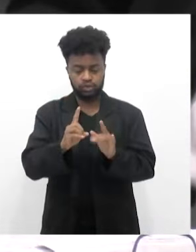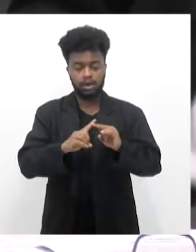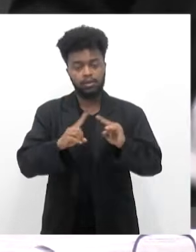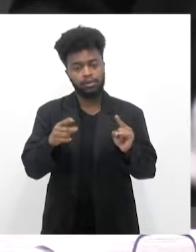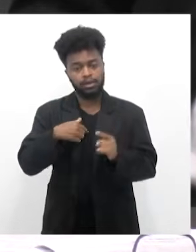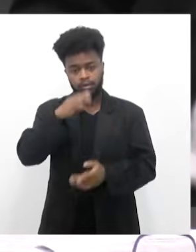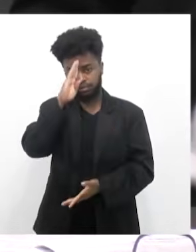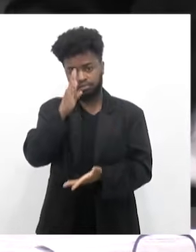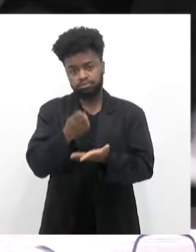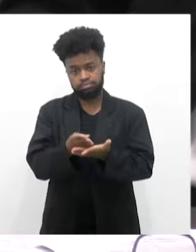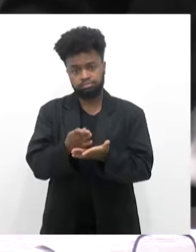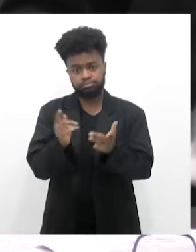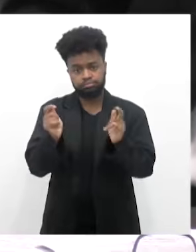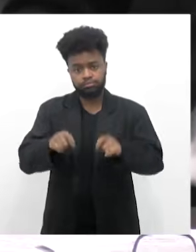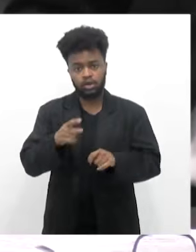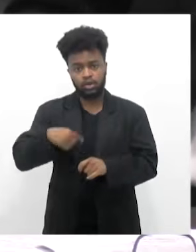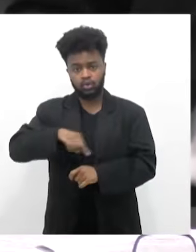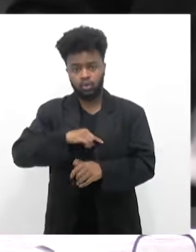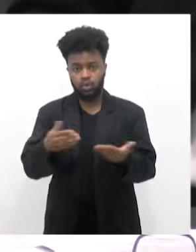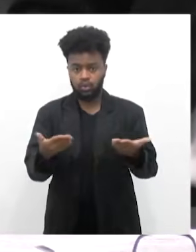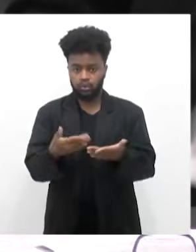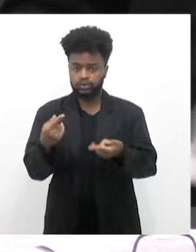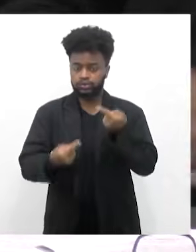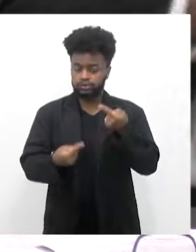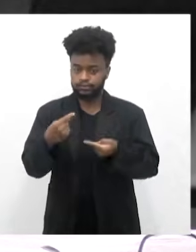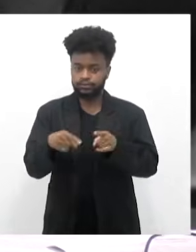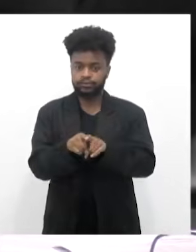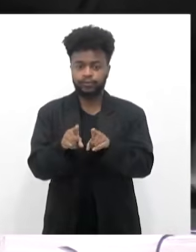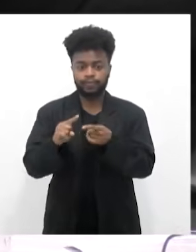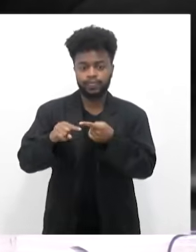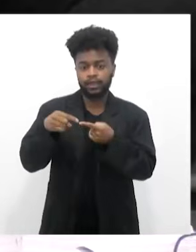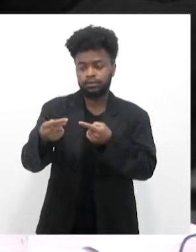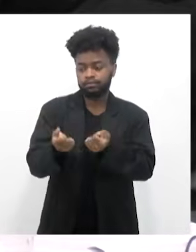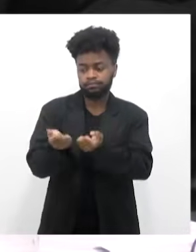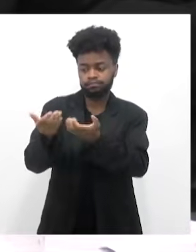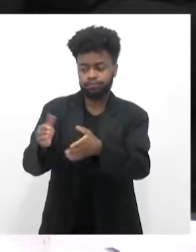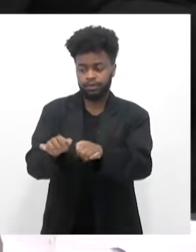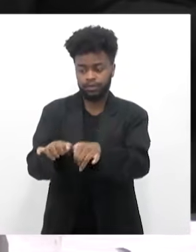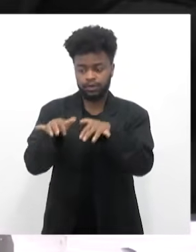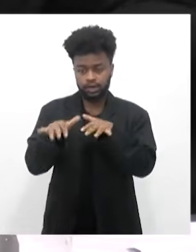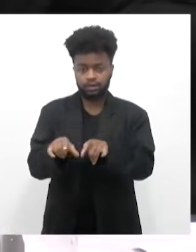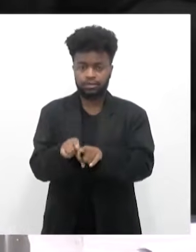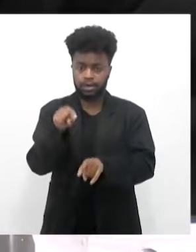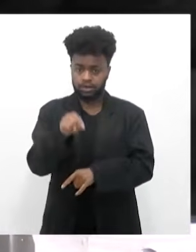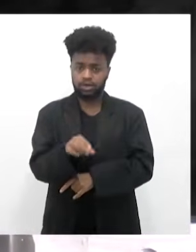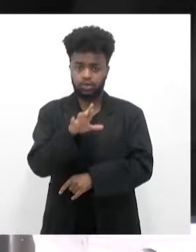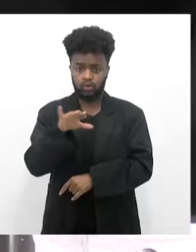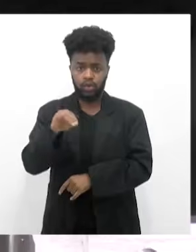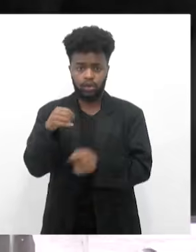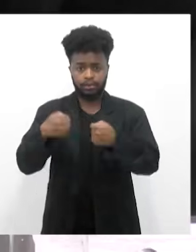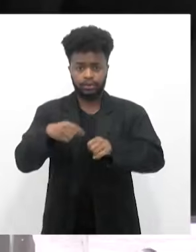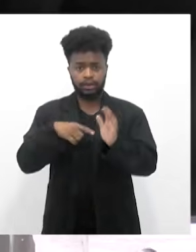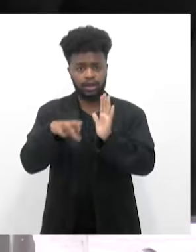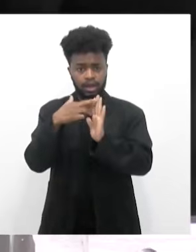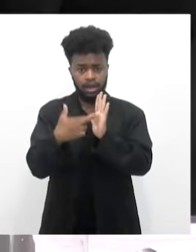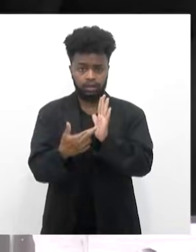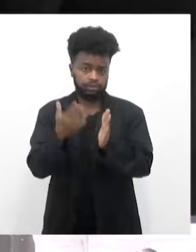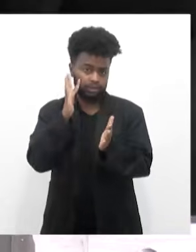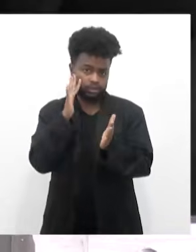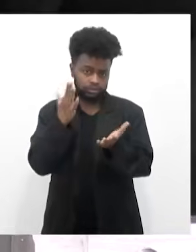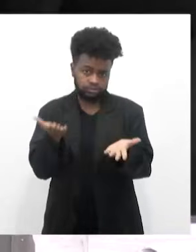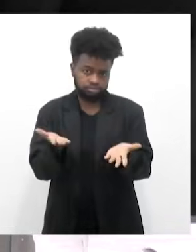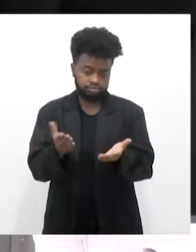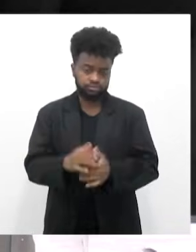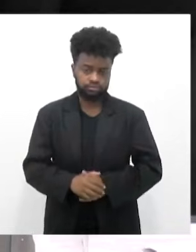isso que a gente vai debater hoje e depois levar ao plenário. E sim, o Rio tem que ter uma regra, imagina, uma regra